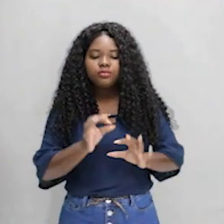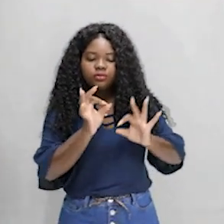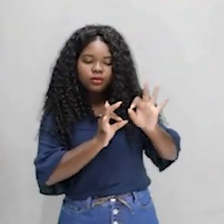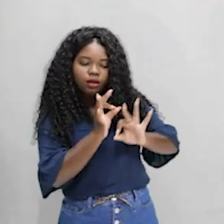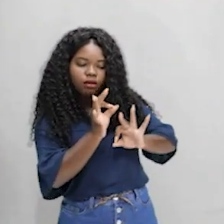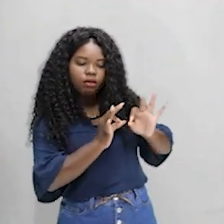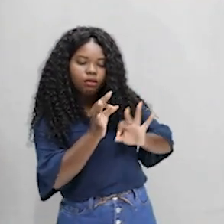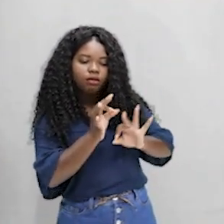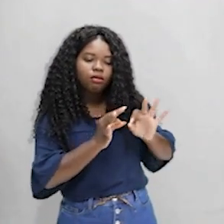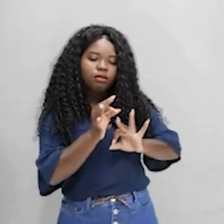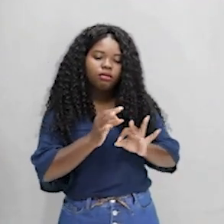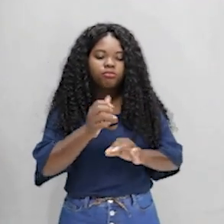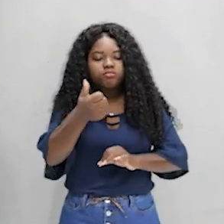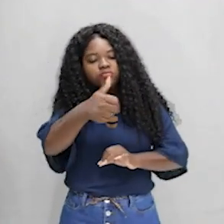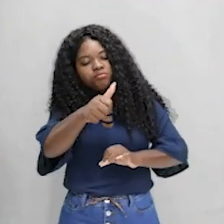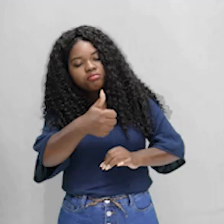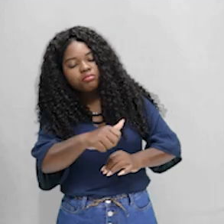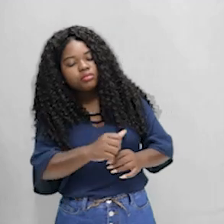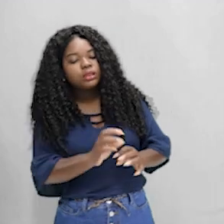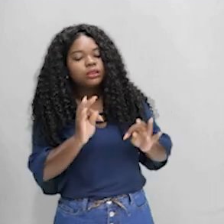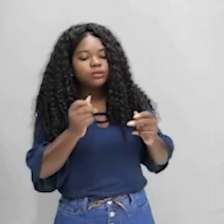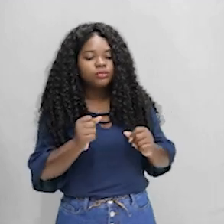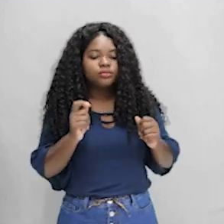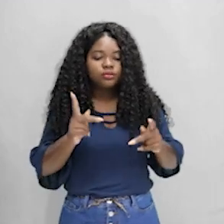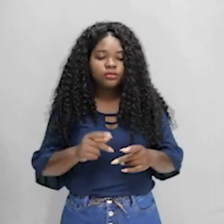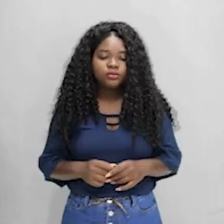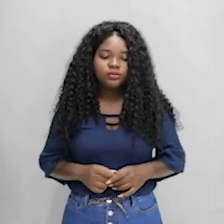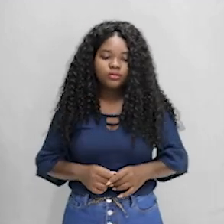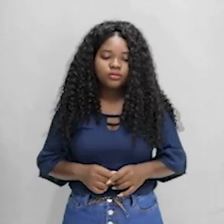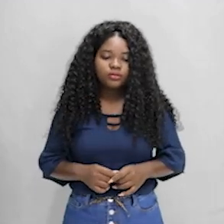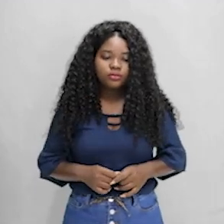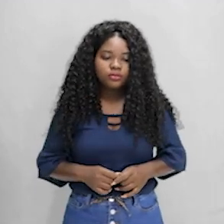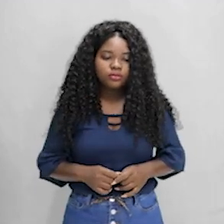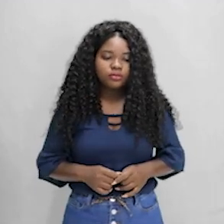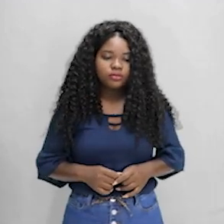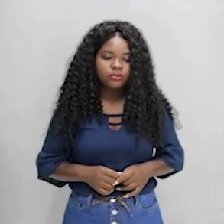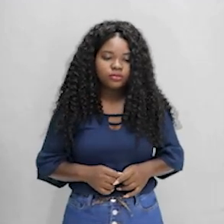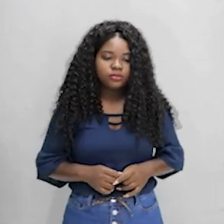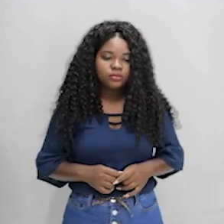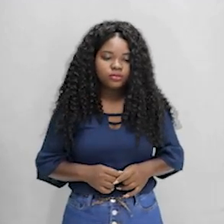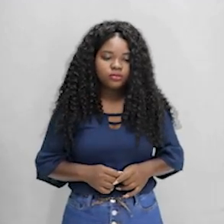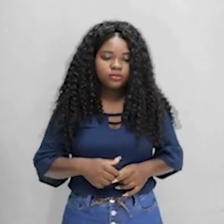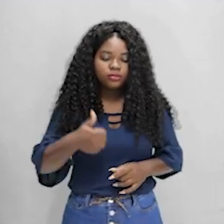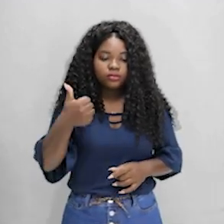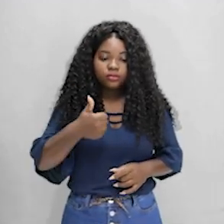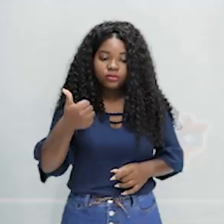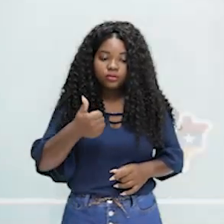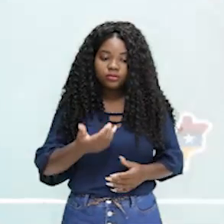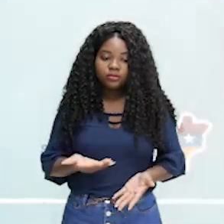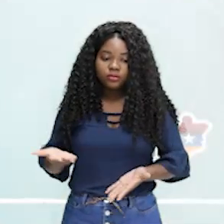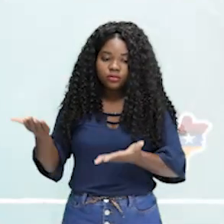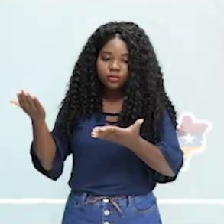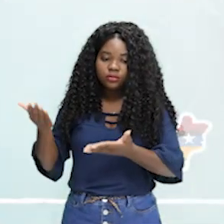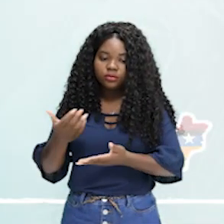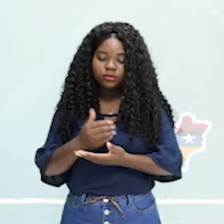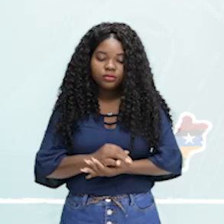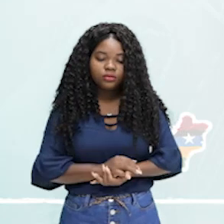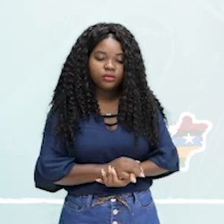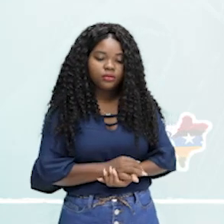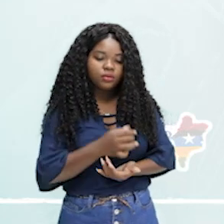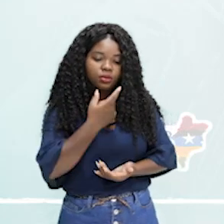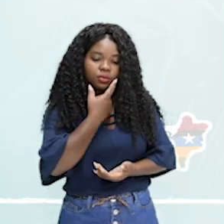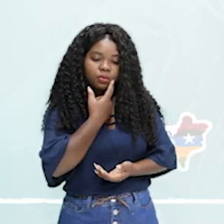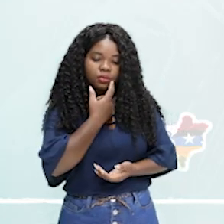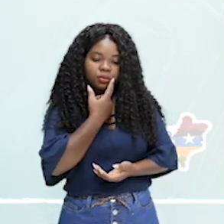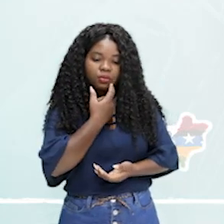planejar, avaliar, aquilo tudinho lá que eu falei ainda há pouco para vocês. Primeiro ponto, período